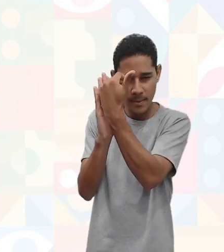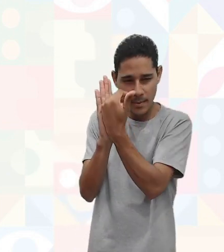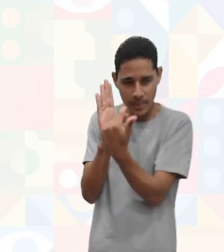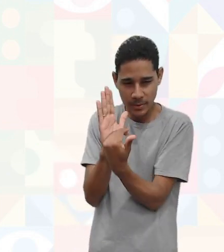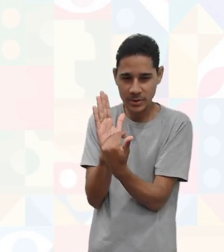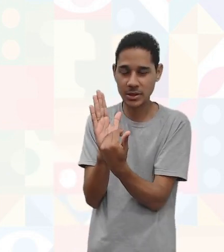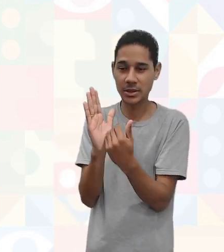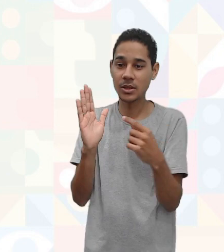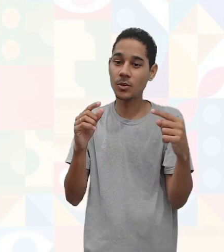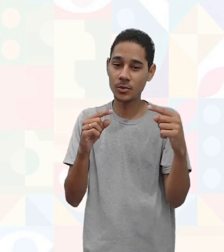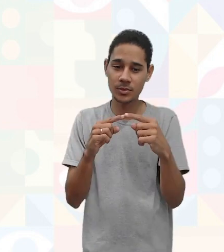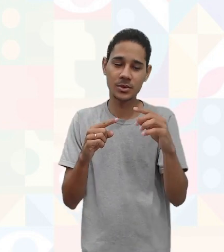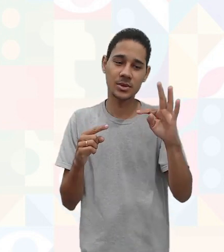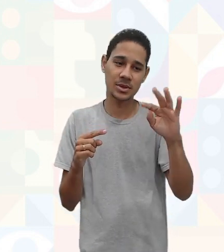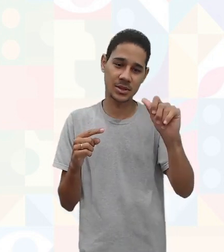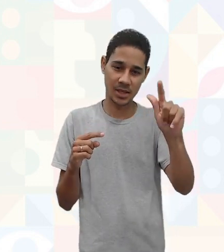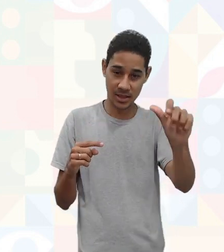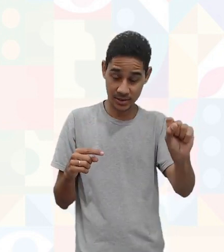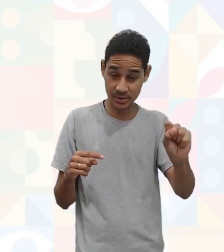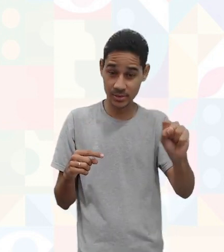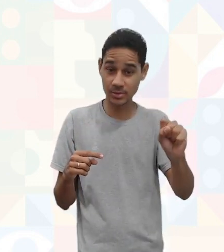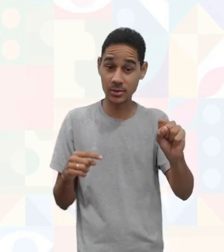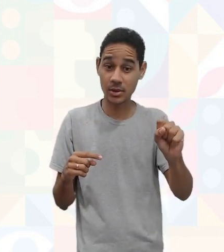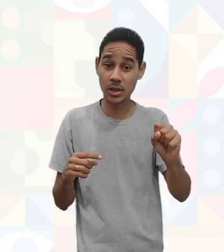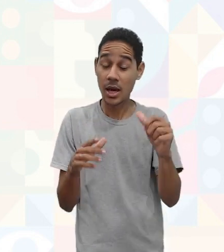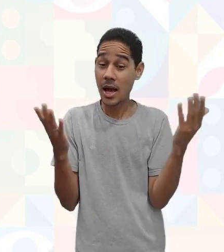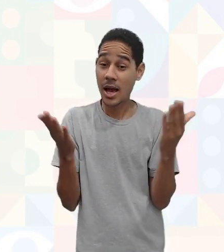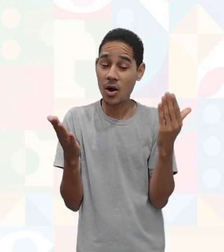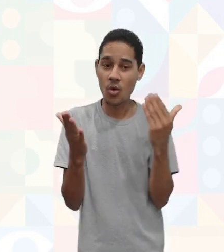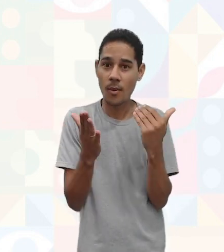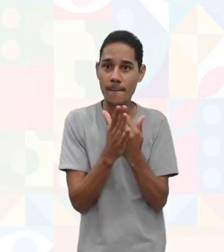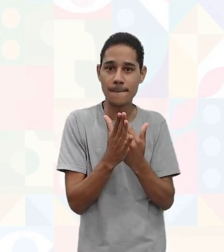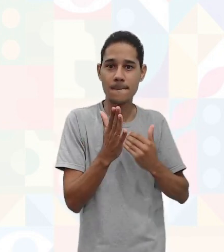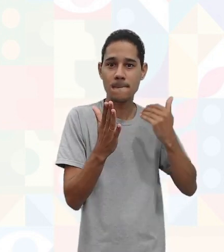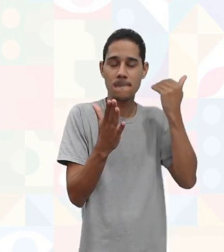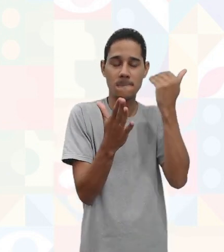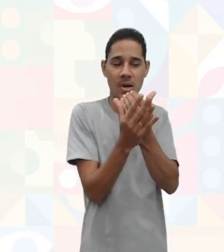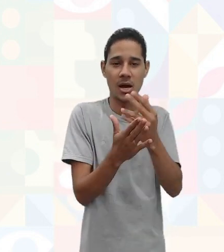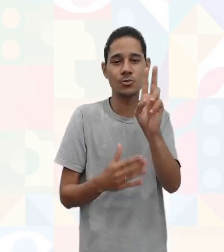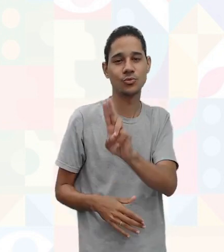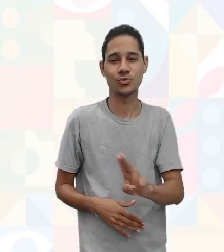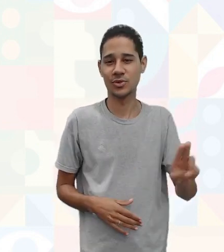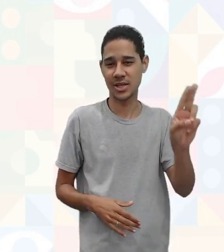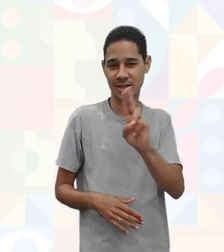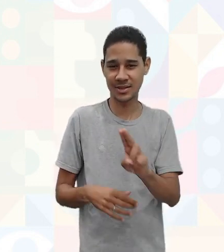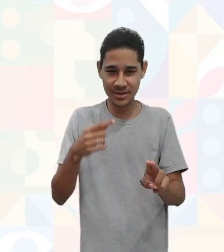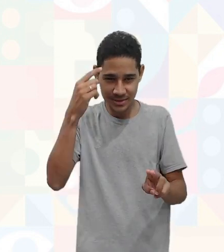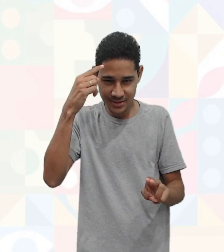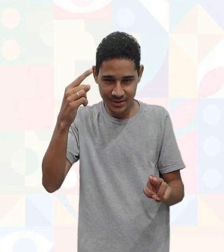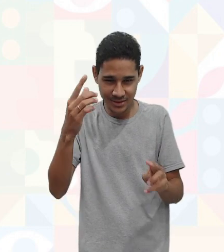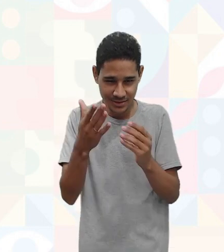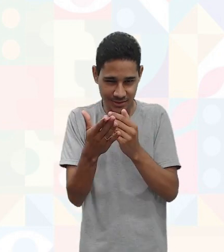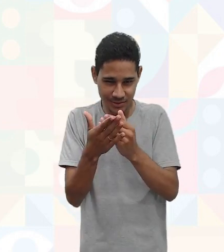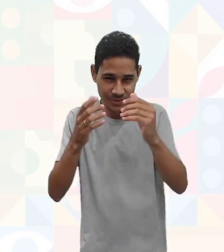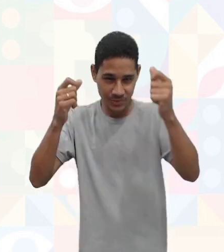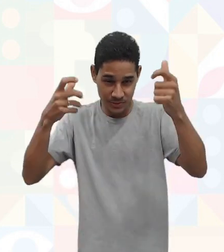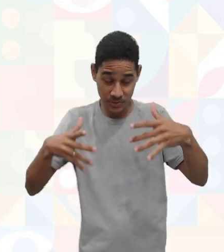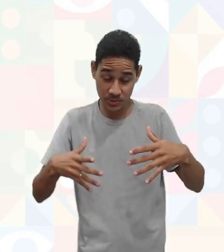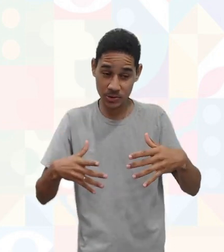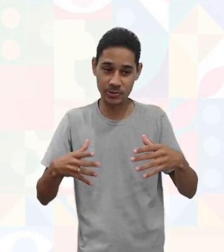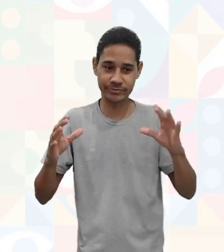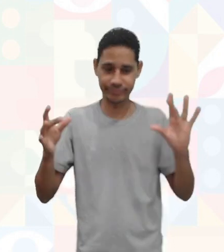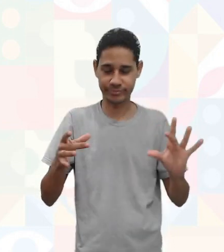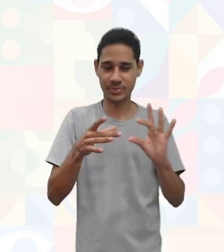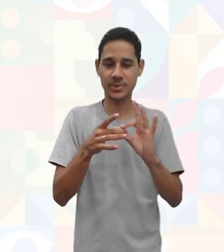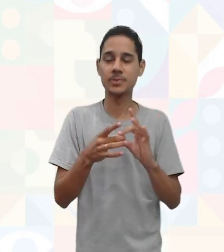essas tags e agora a gente precisa implementá-las dentro daquela estrutura inicial, certo? Sempre